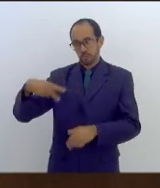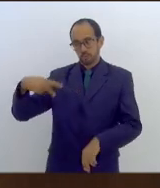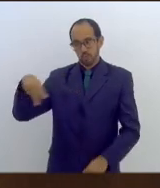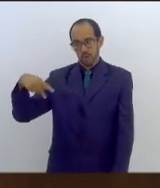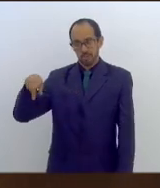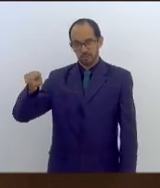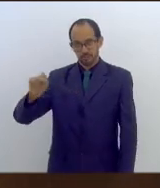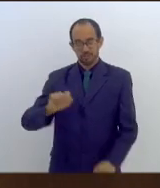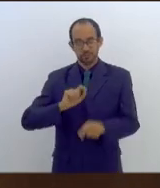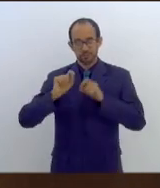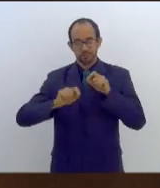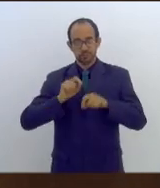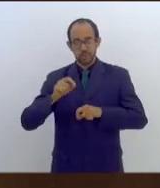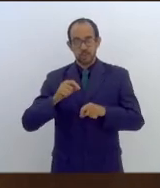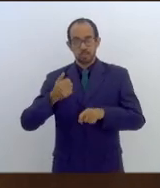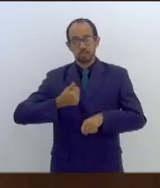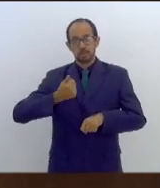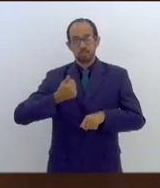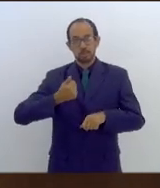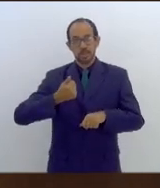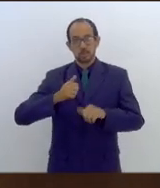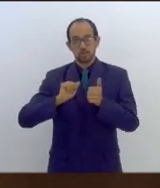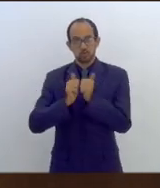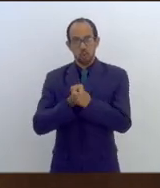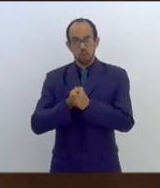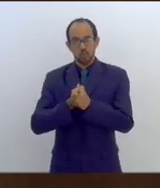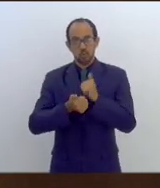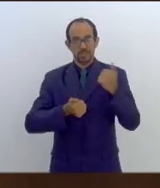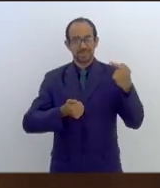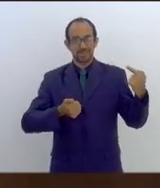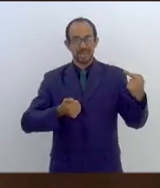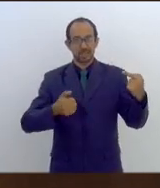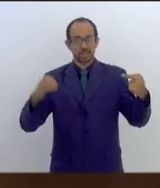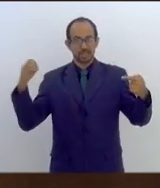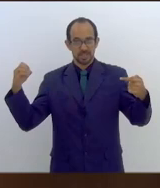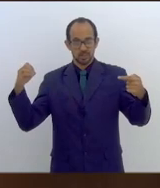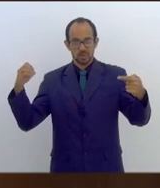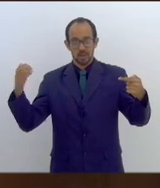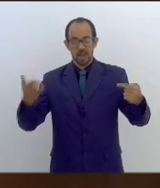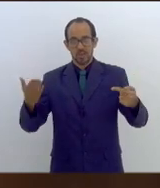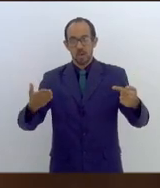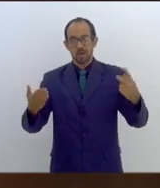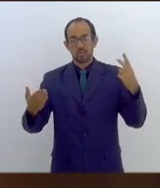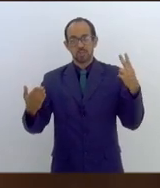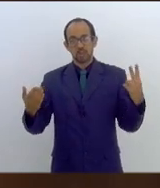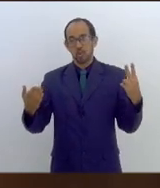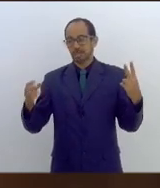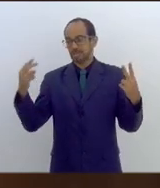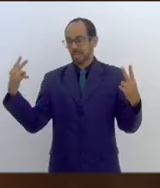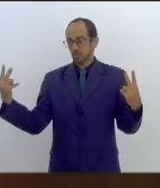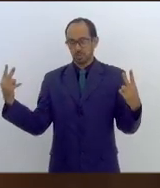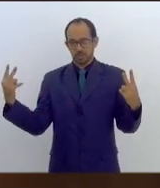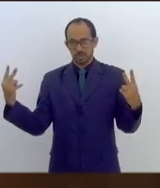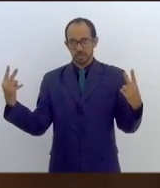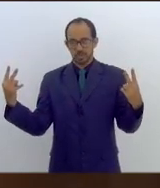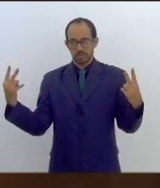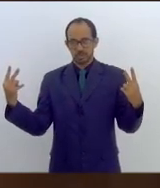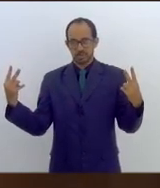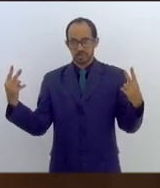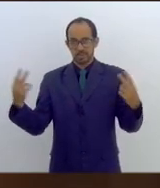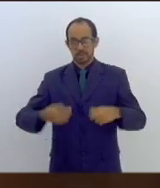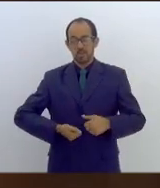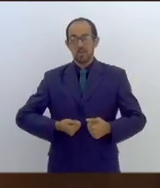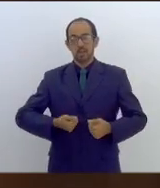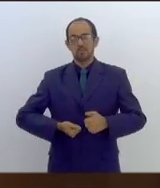jogo, nós perdemos de 7 a 0. Este agora foi 2 a 2. Aí muitos